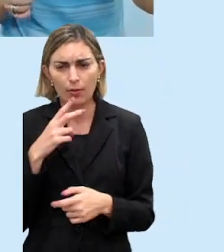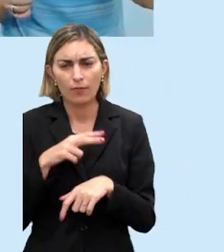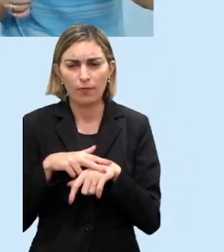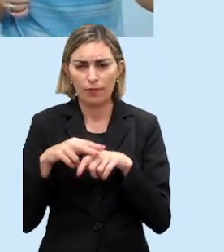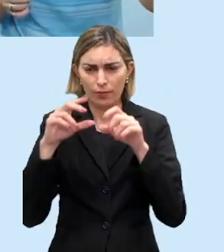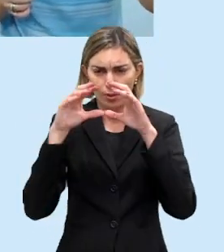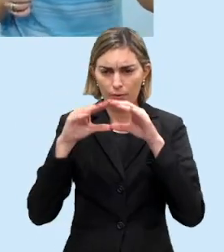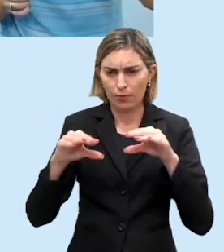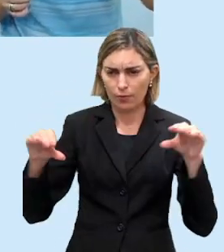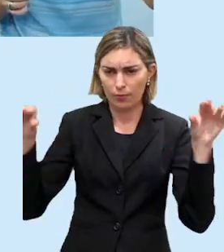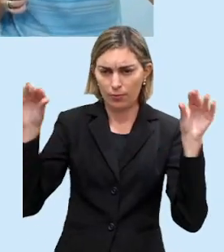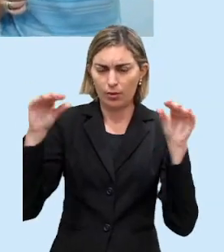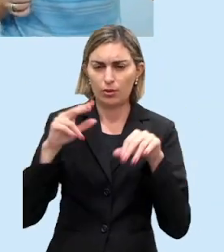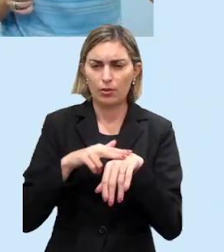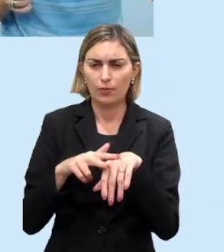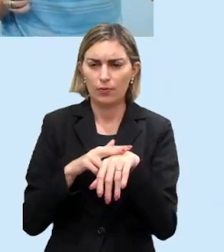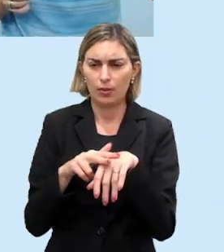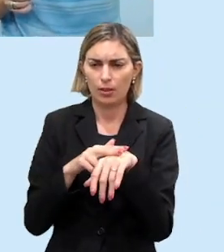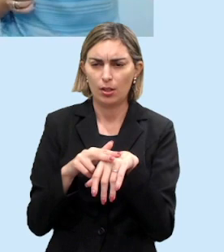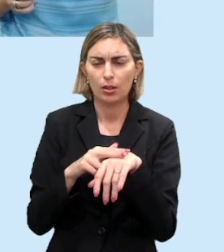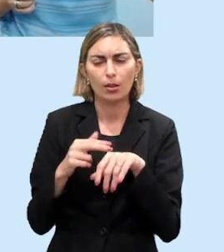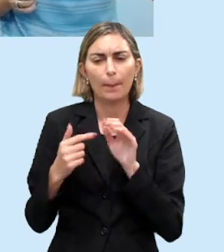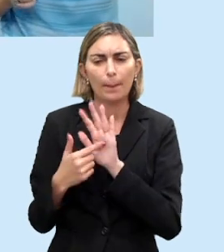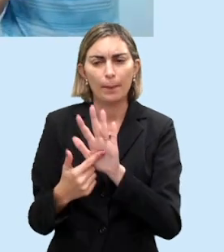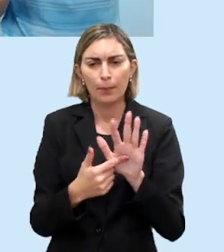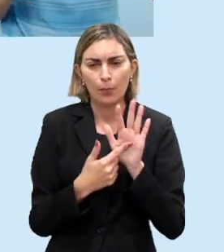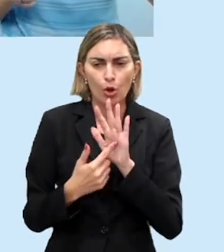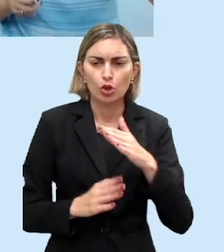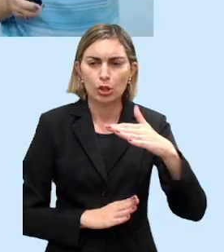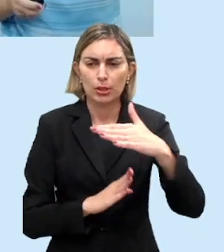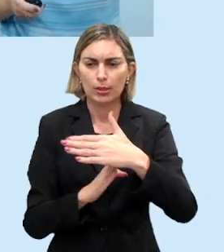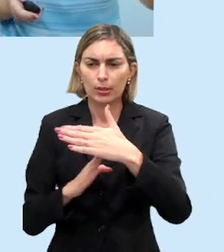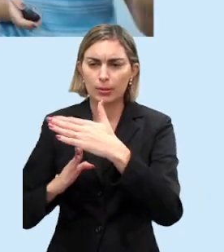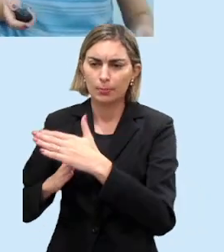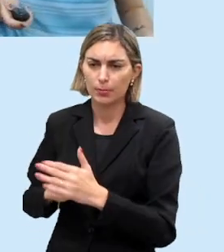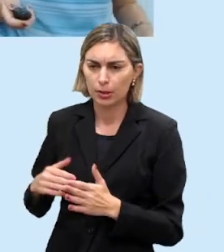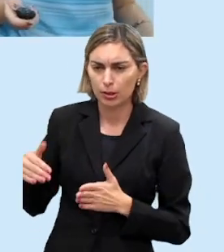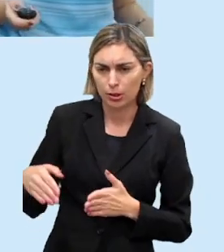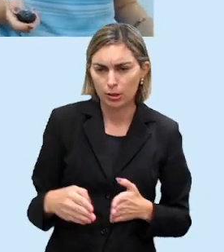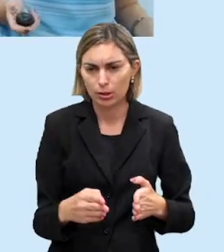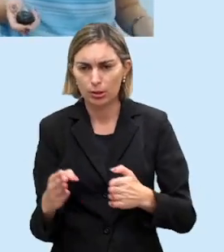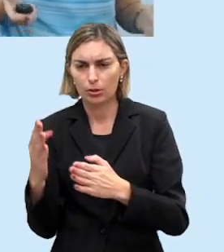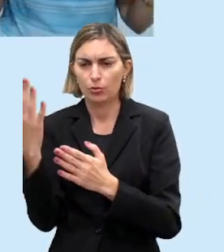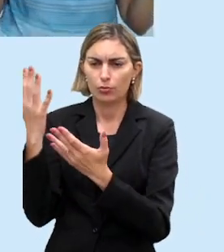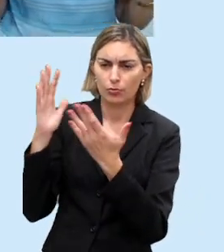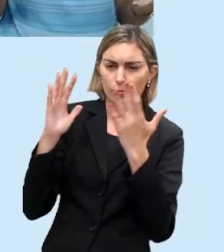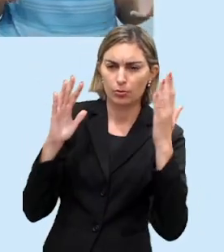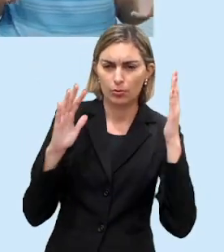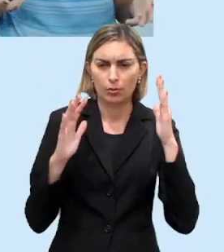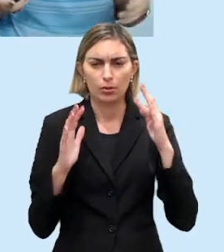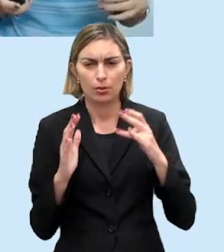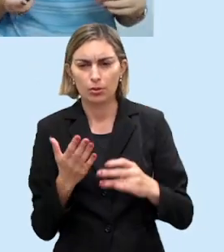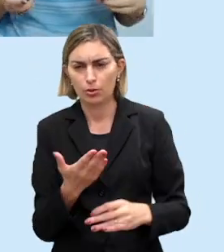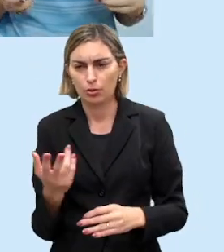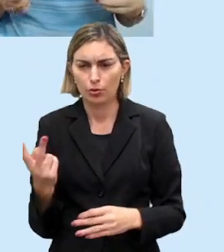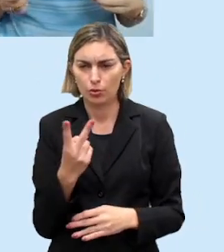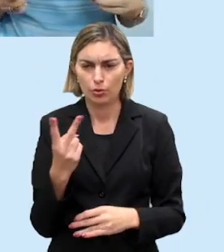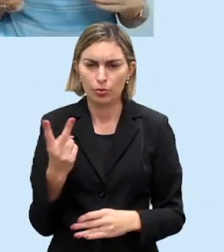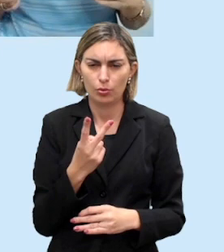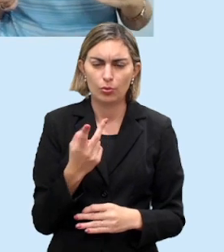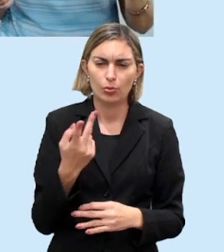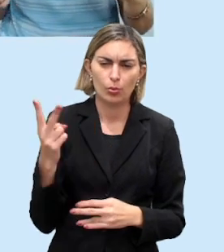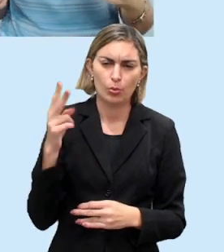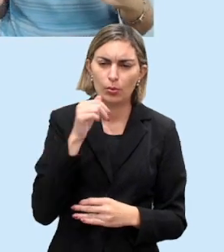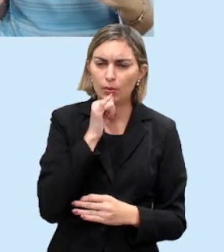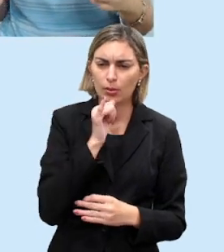não é? Lá em cima, não é? Mostrando o limite do rio com a floresta. Esses dois outros exemplos,